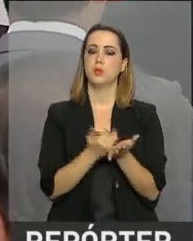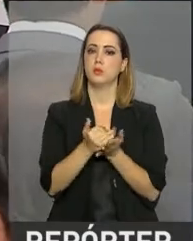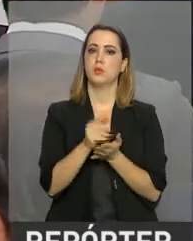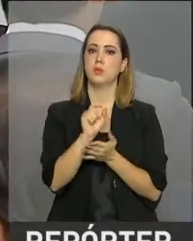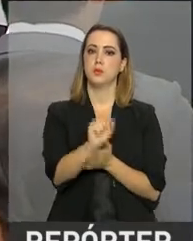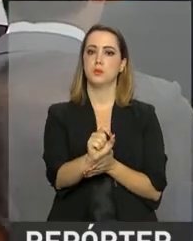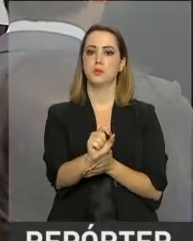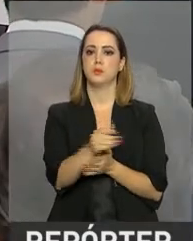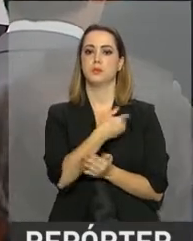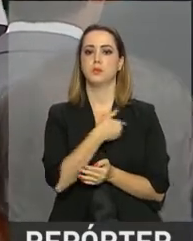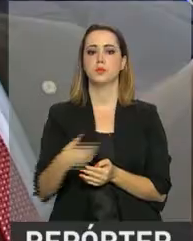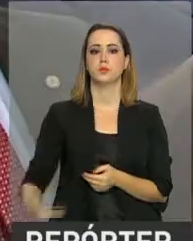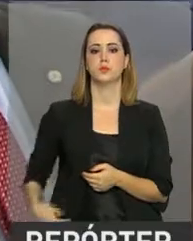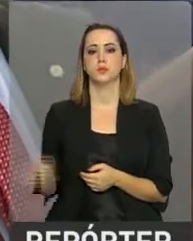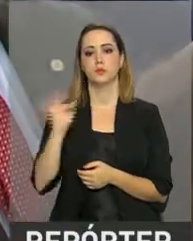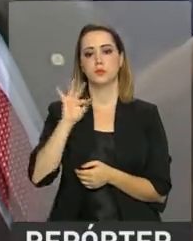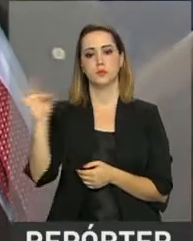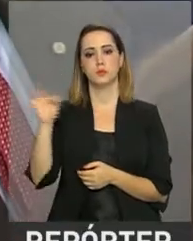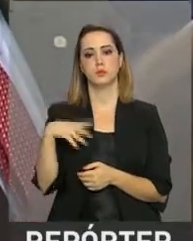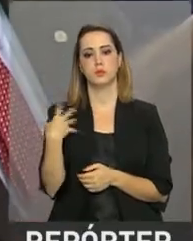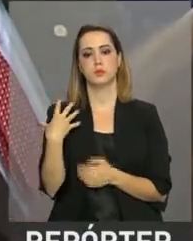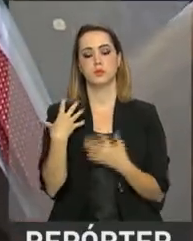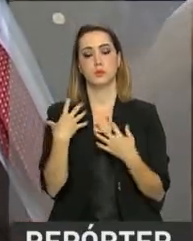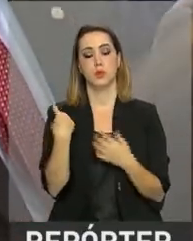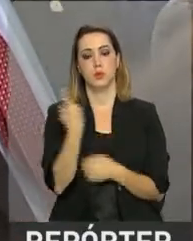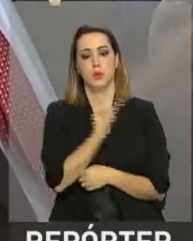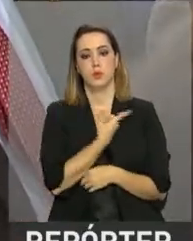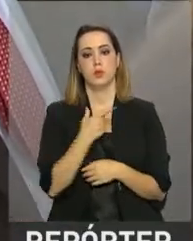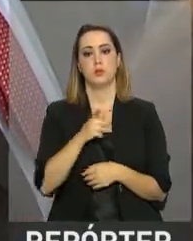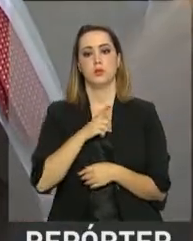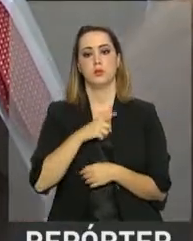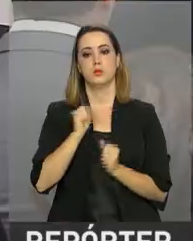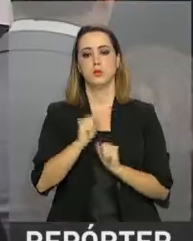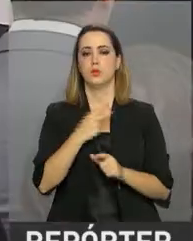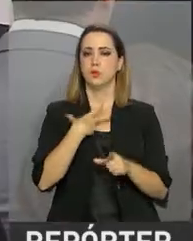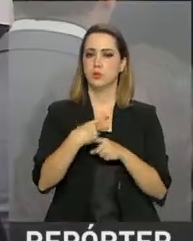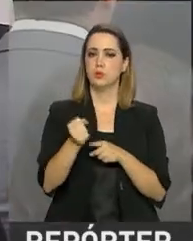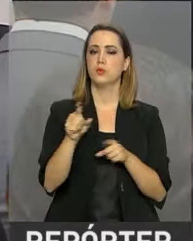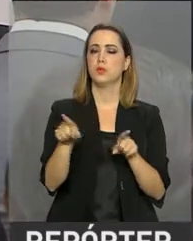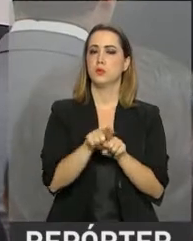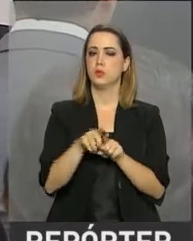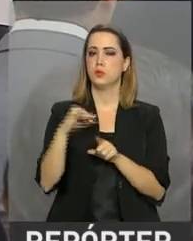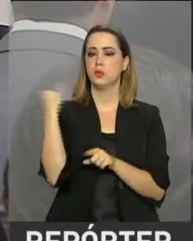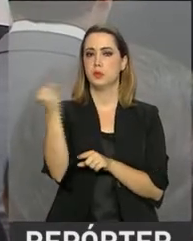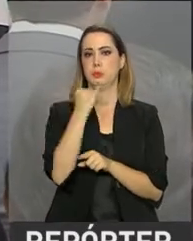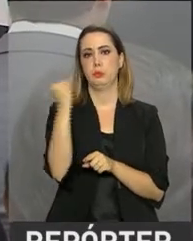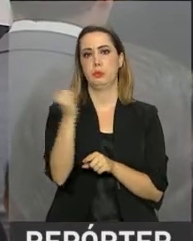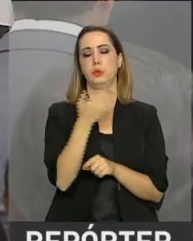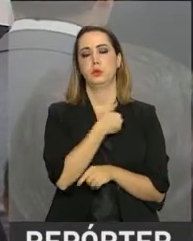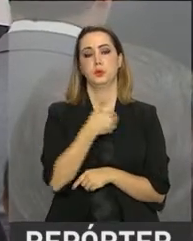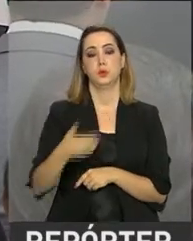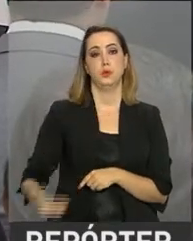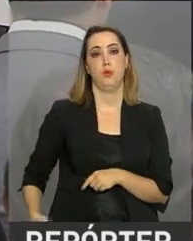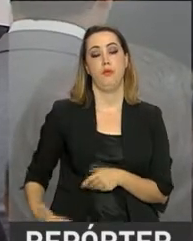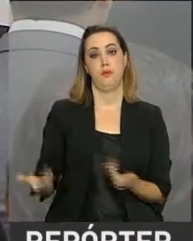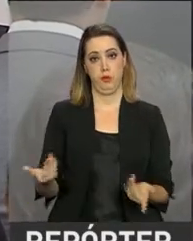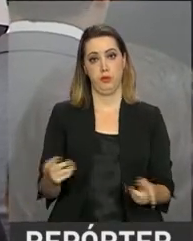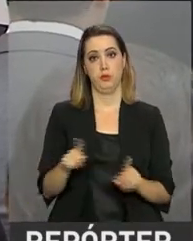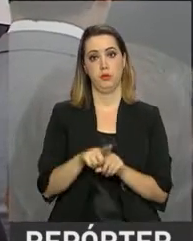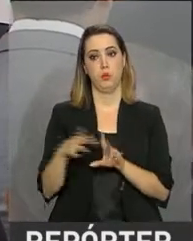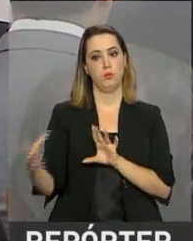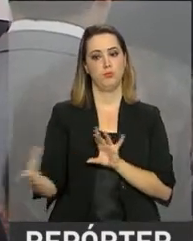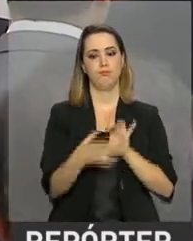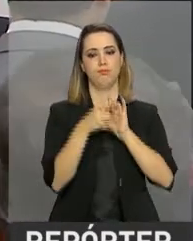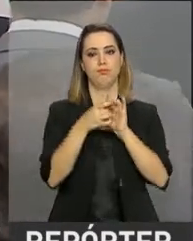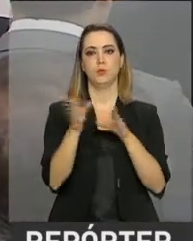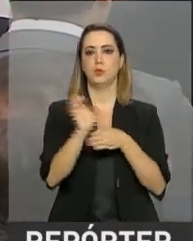do governo federal nós conseguimos aquilo que é fundamental uma federação ou seja a ideia de que união